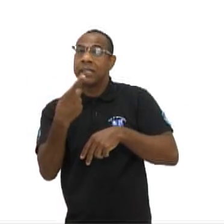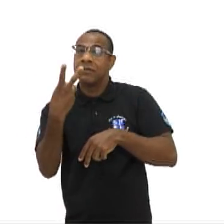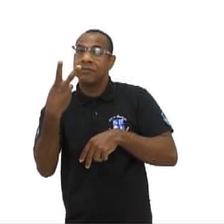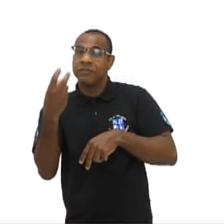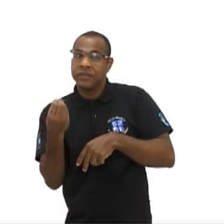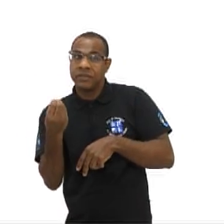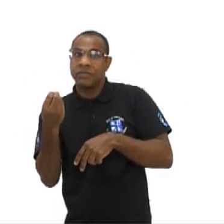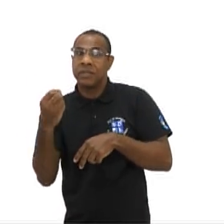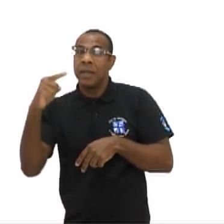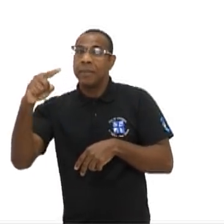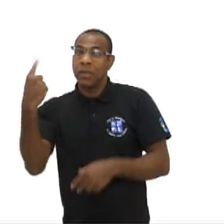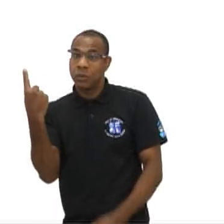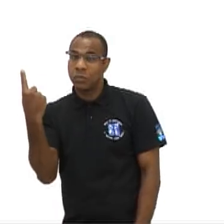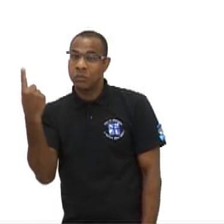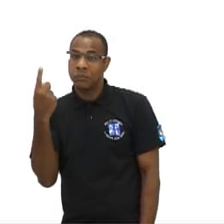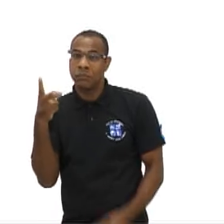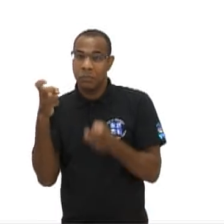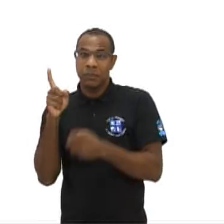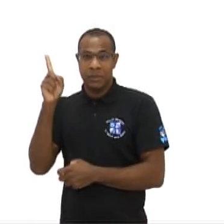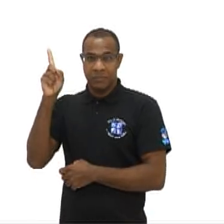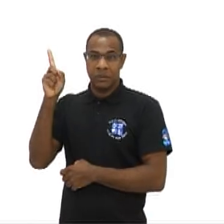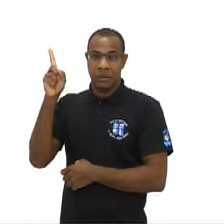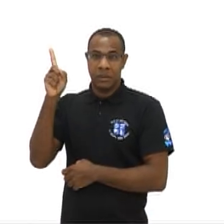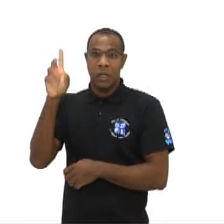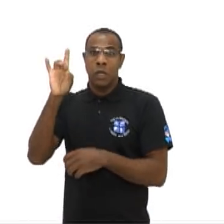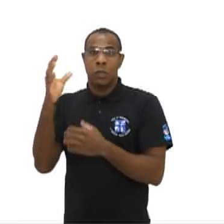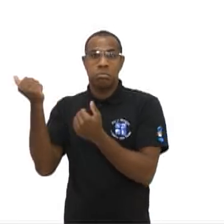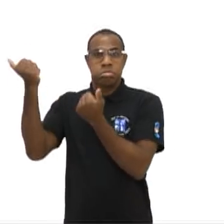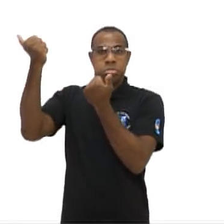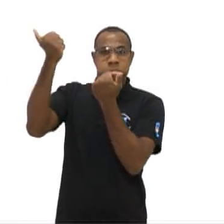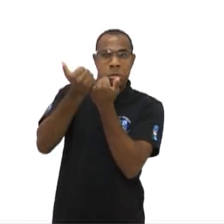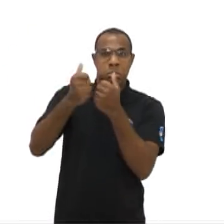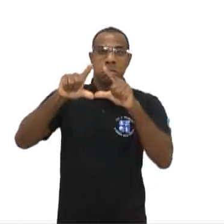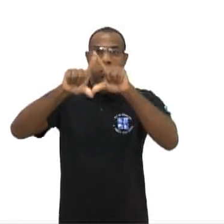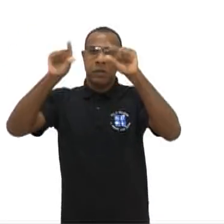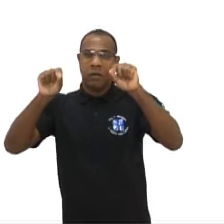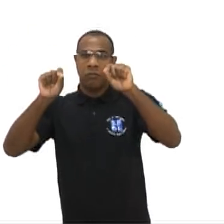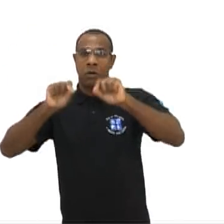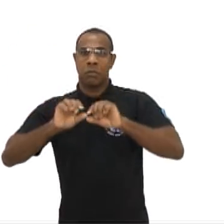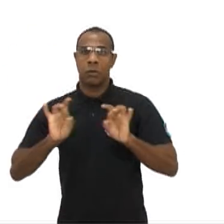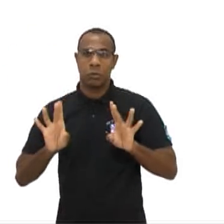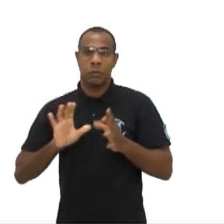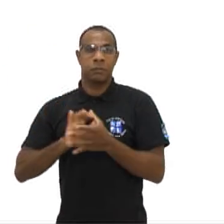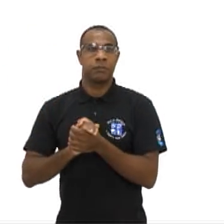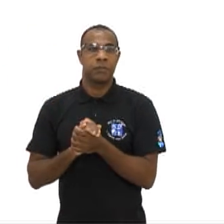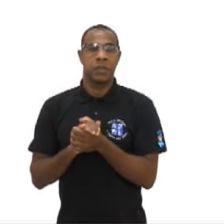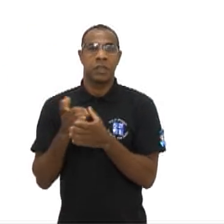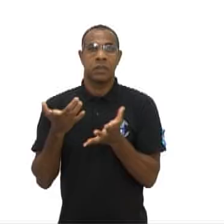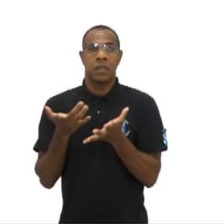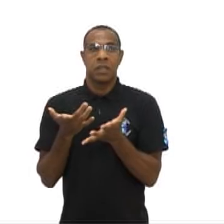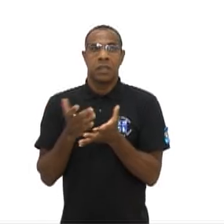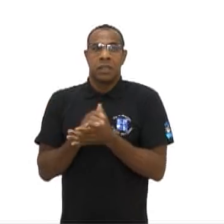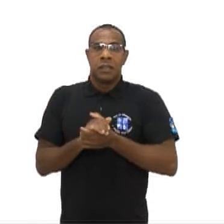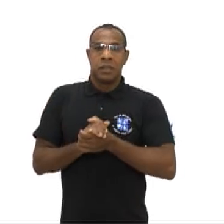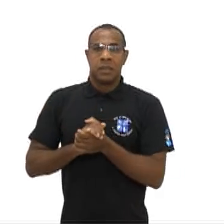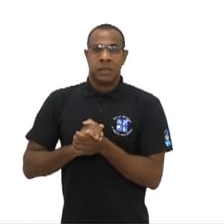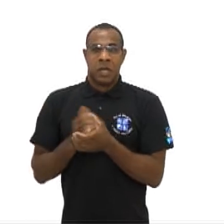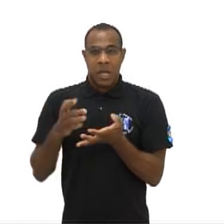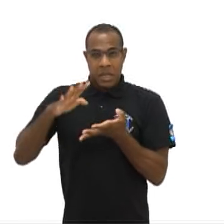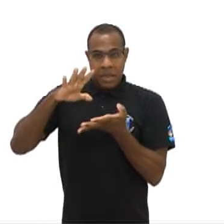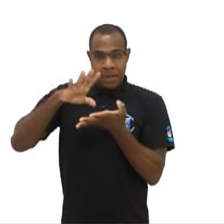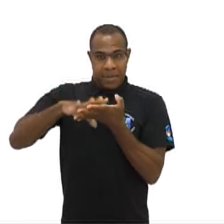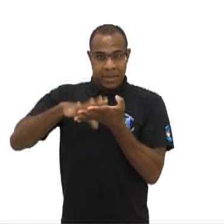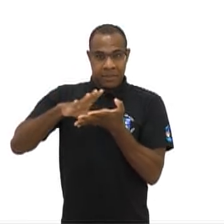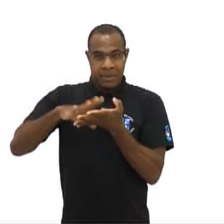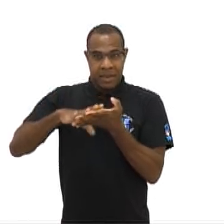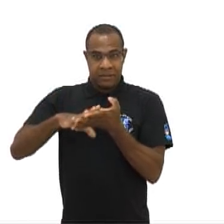graus, menos 1. Pessoal, aqui propriedade da matemática que temos como referência, a divisão vem antes da subtração.